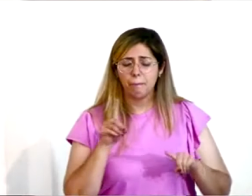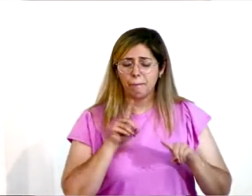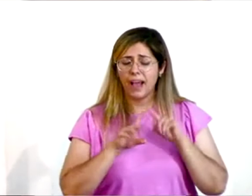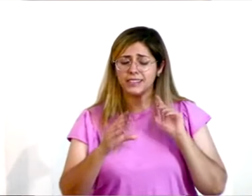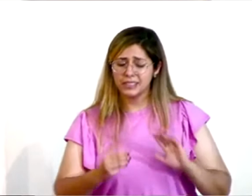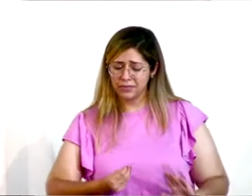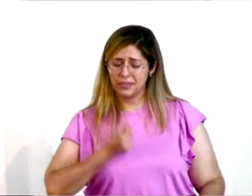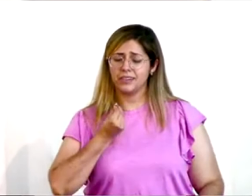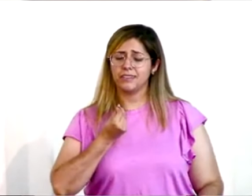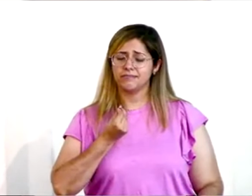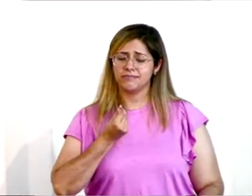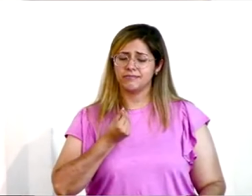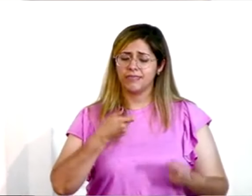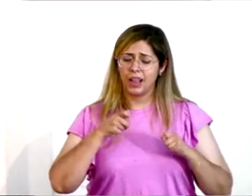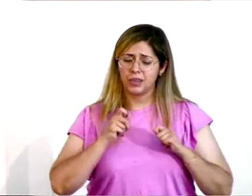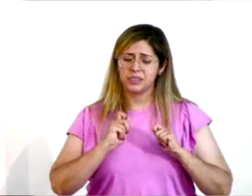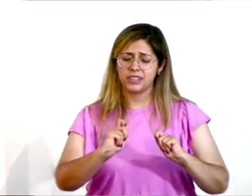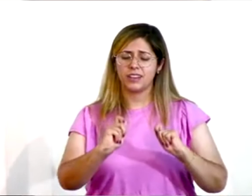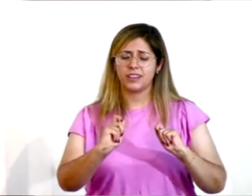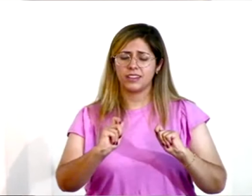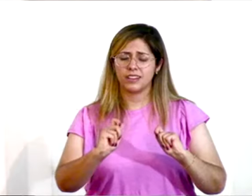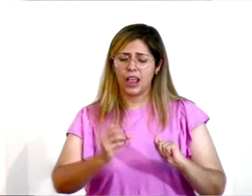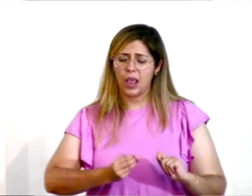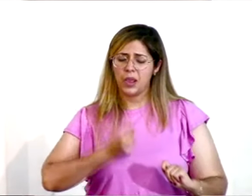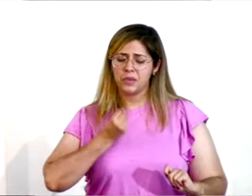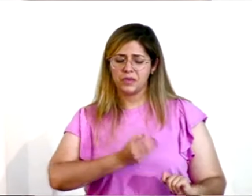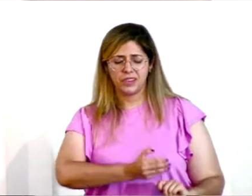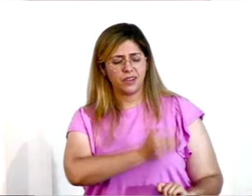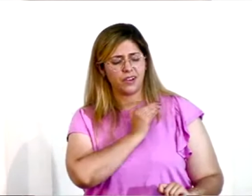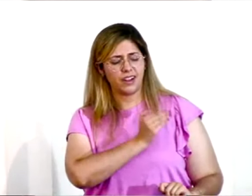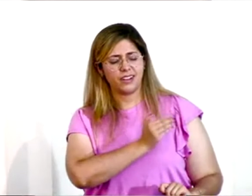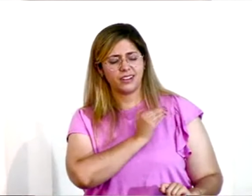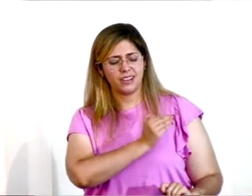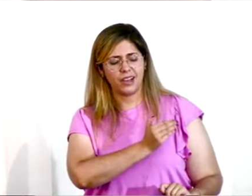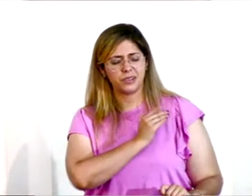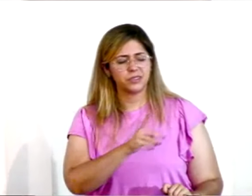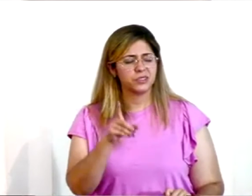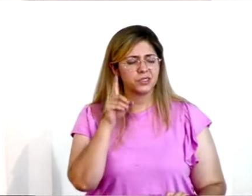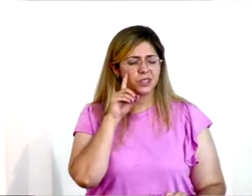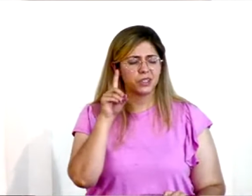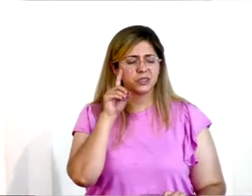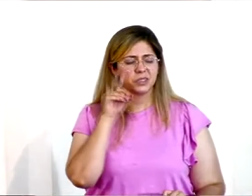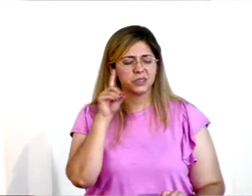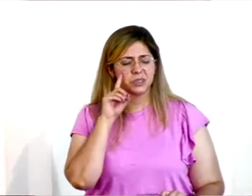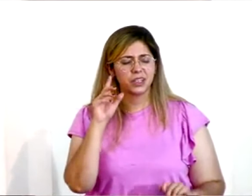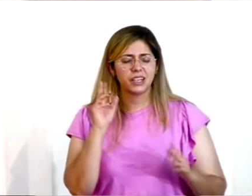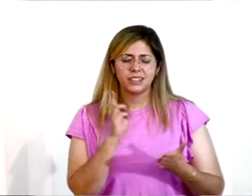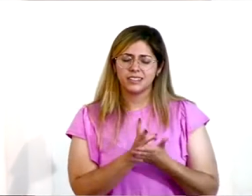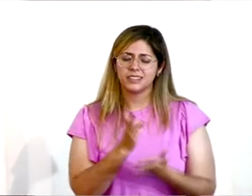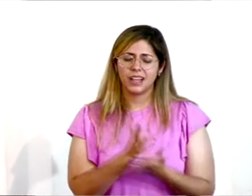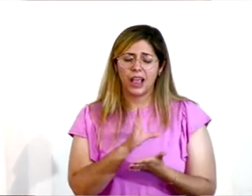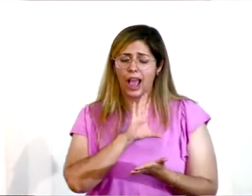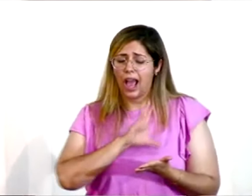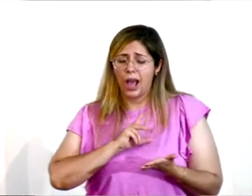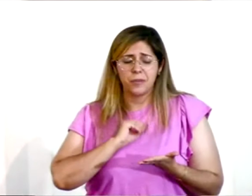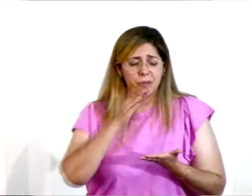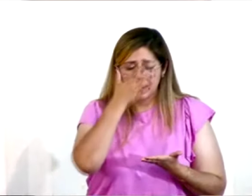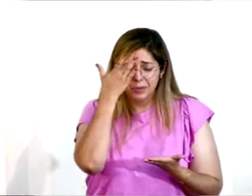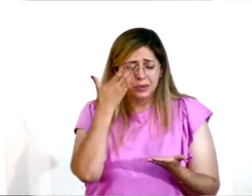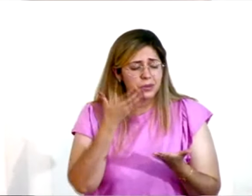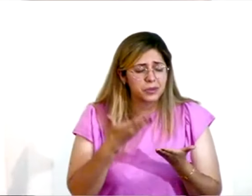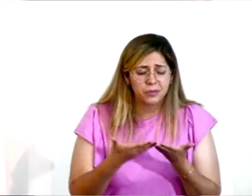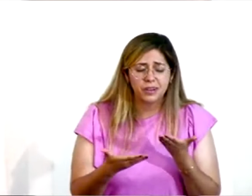cada dia, a vida que bate forte no nosso coração todos os dias. Seja o amor aos perdidos, Senhor, o nosso